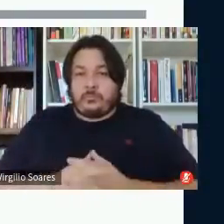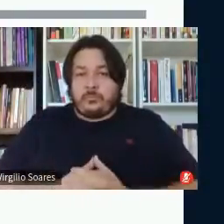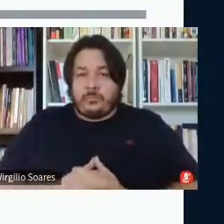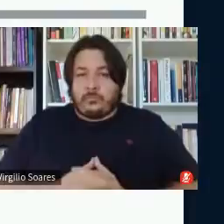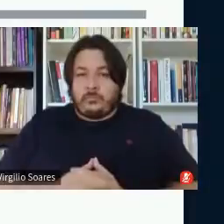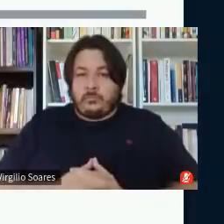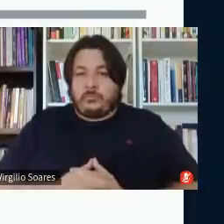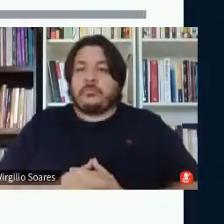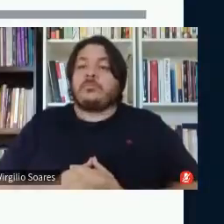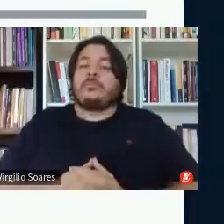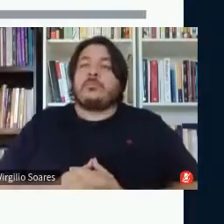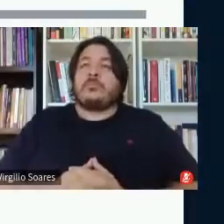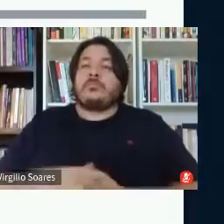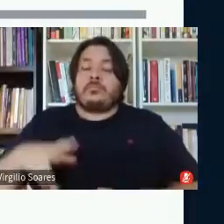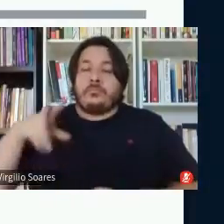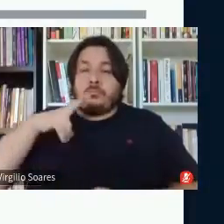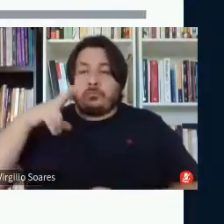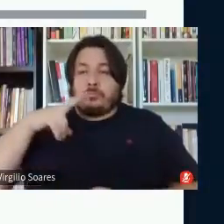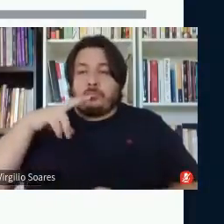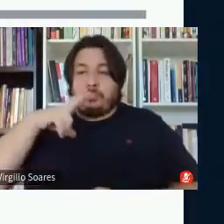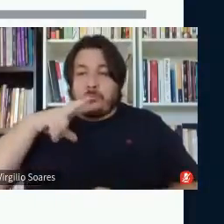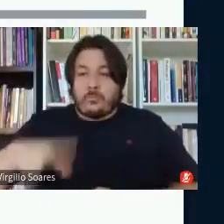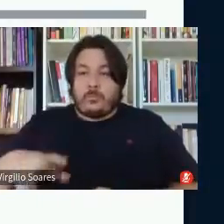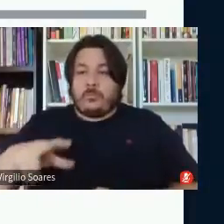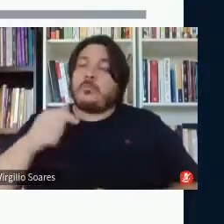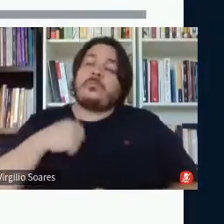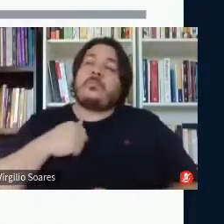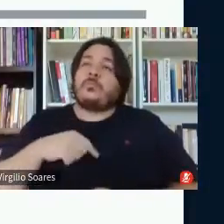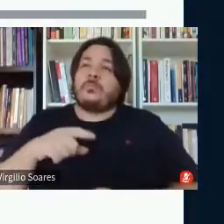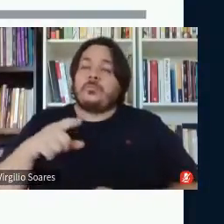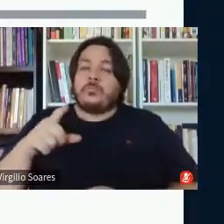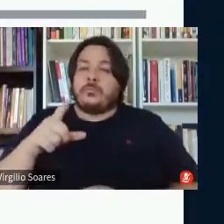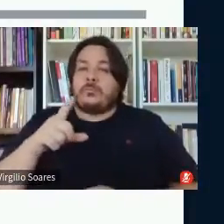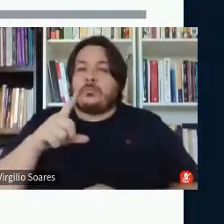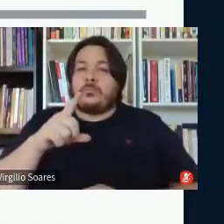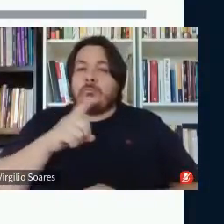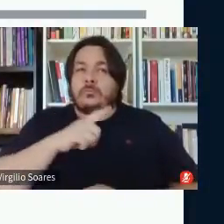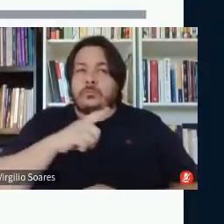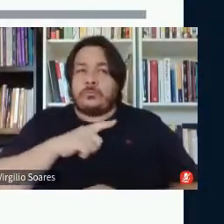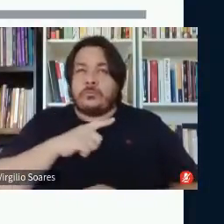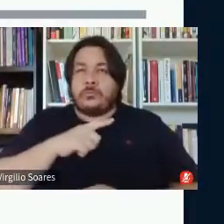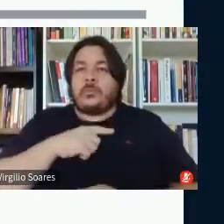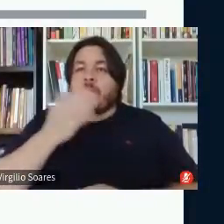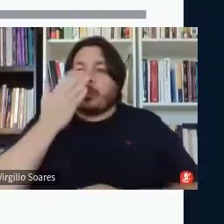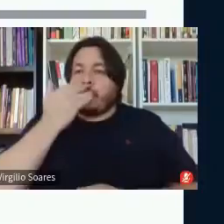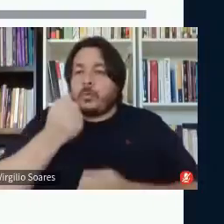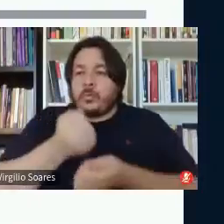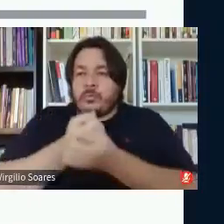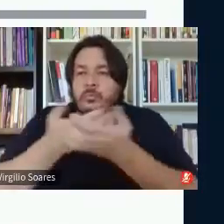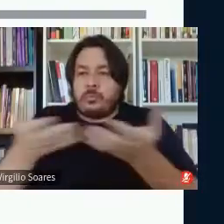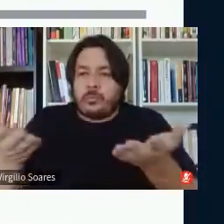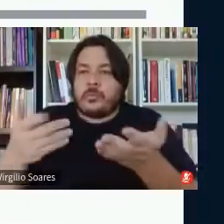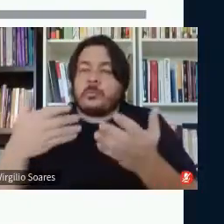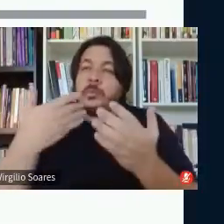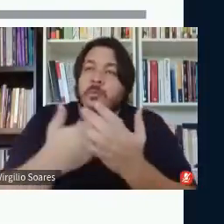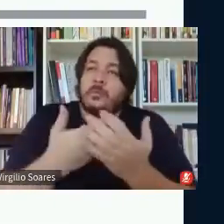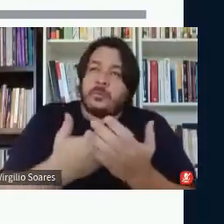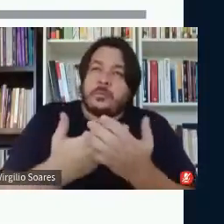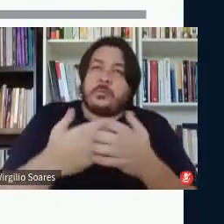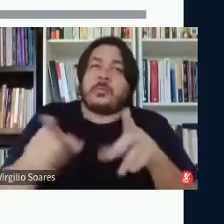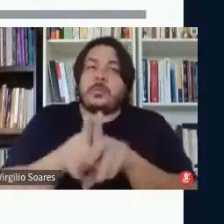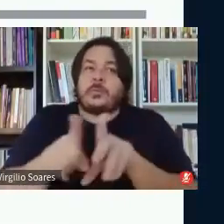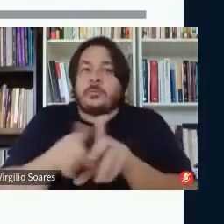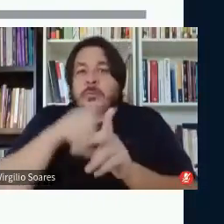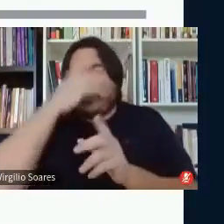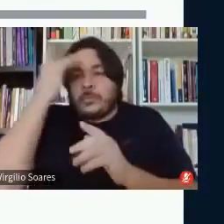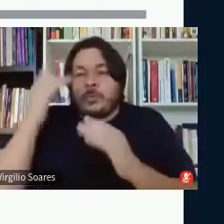de Portugal, elas servem refeições para a sua comunidade de alunos e passou a servir não só para os seus estudantes, mas para qualquer